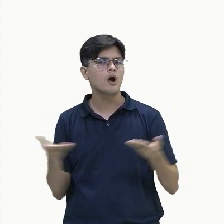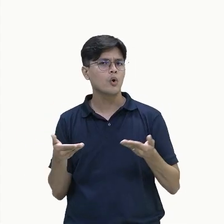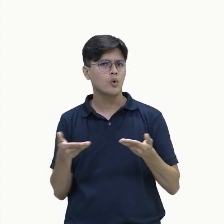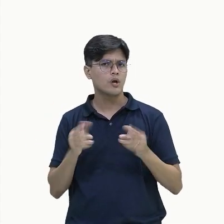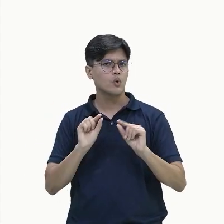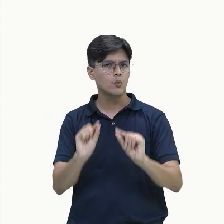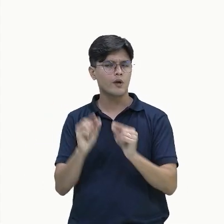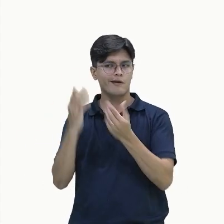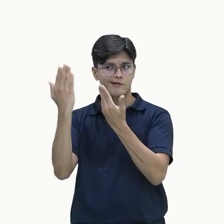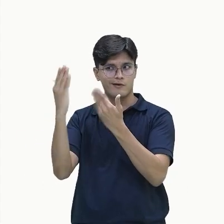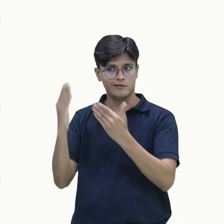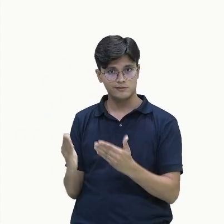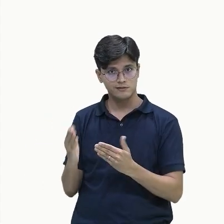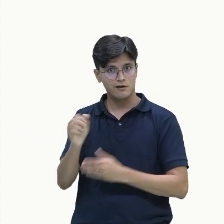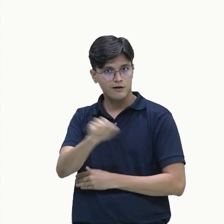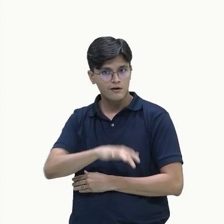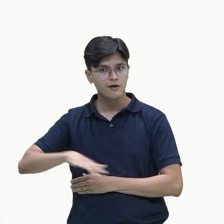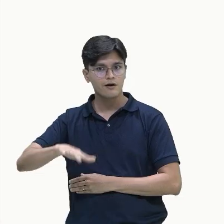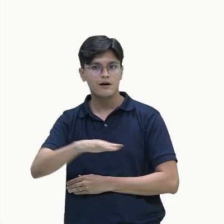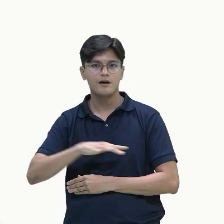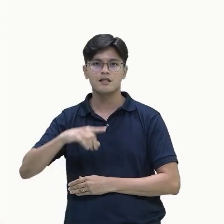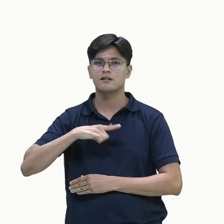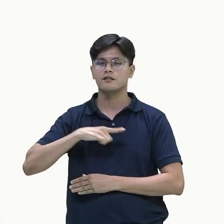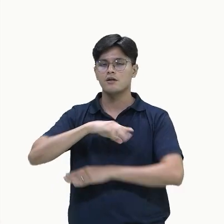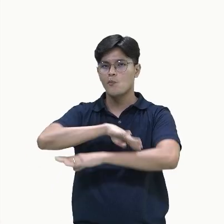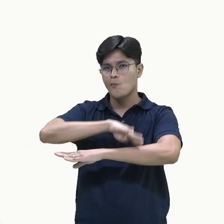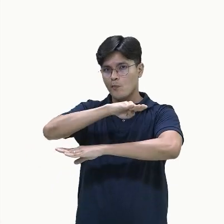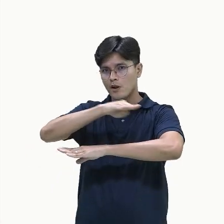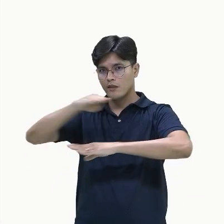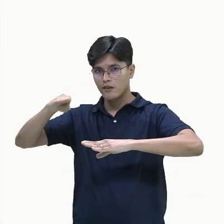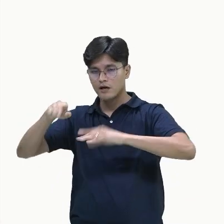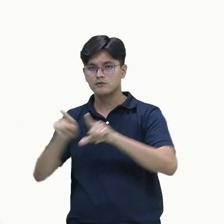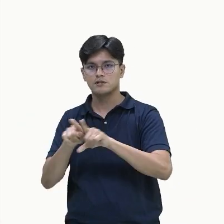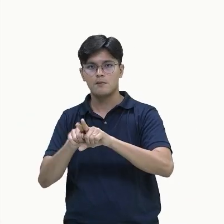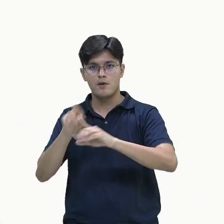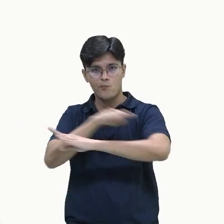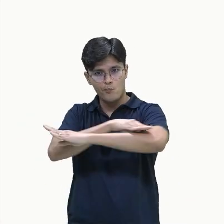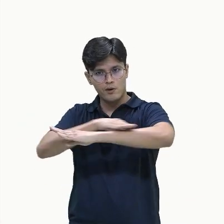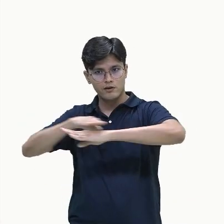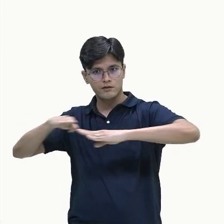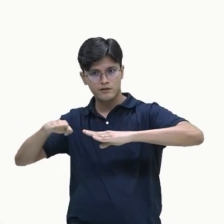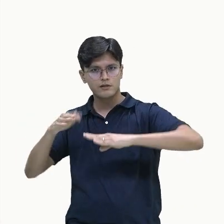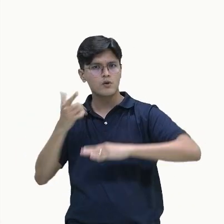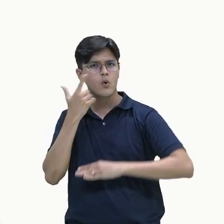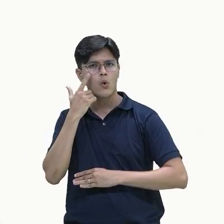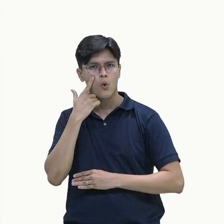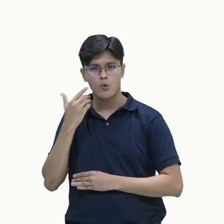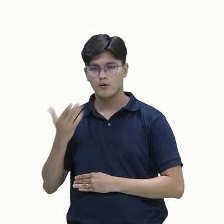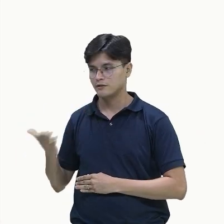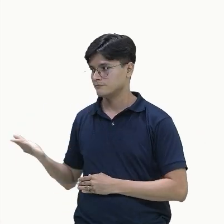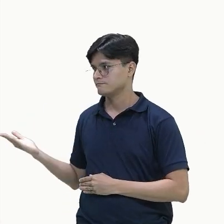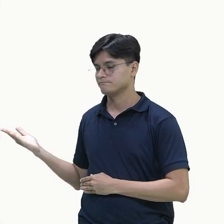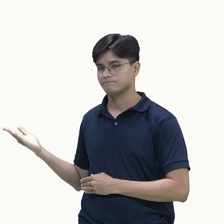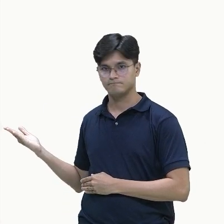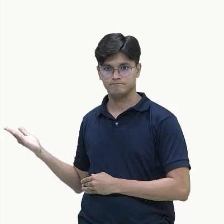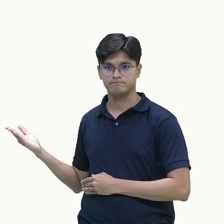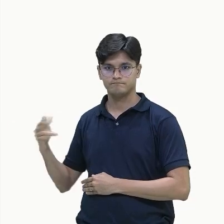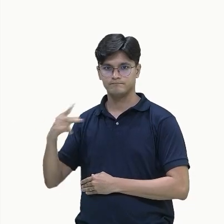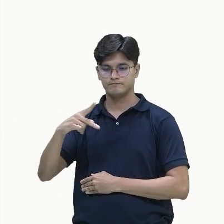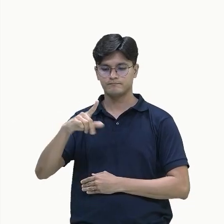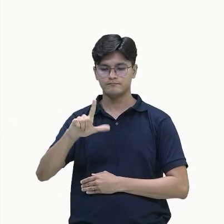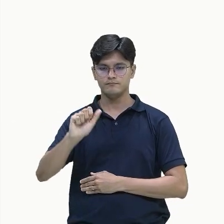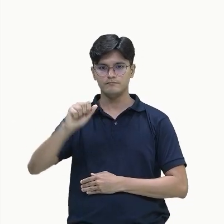né, de planalto, de planície. Olha só, o planalto brasileiro, que pega